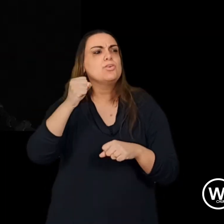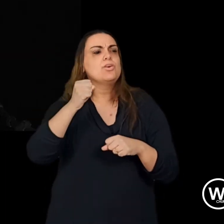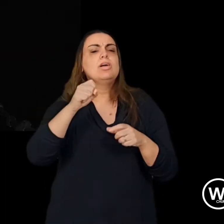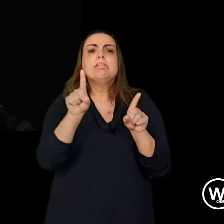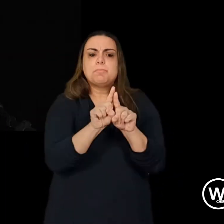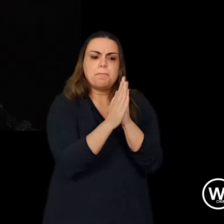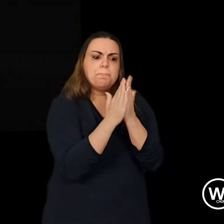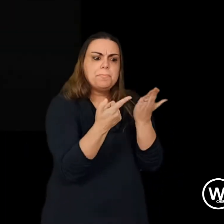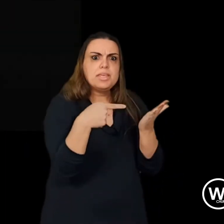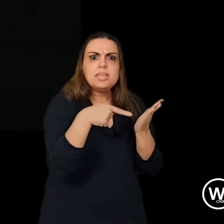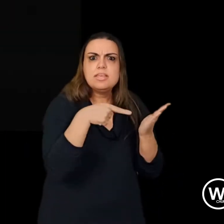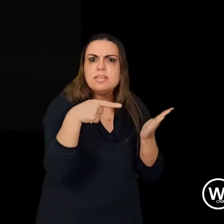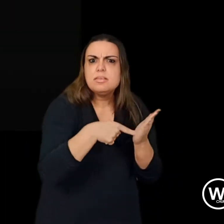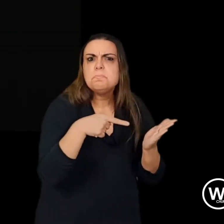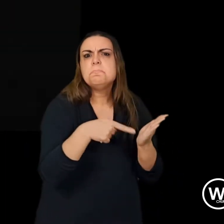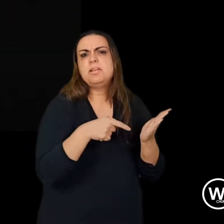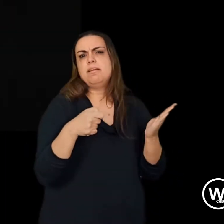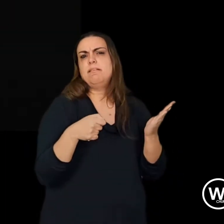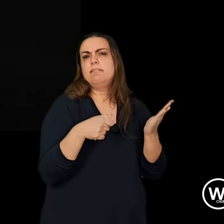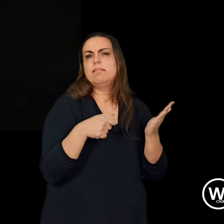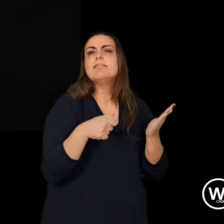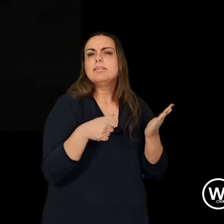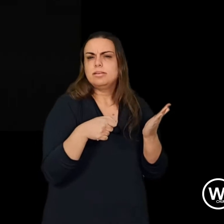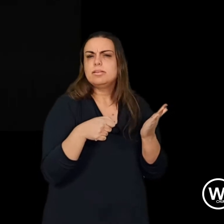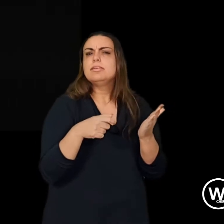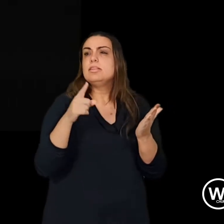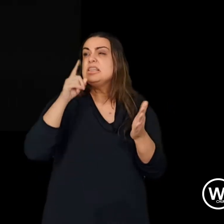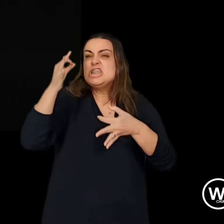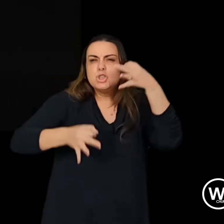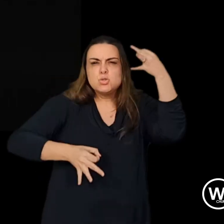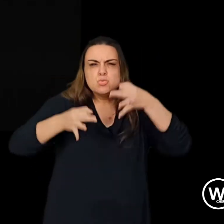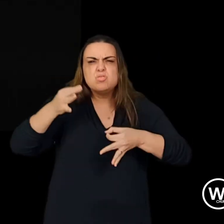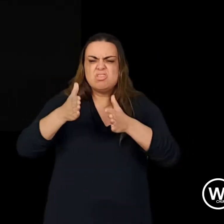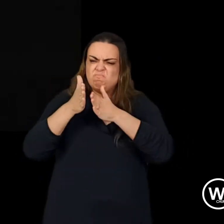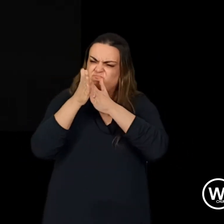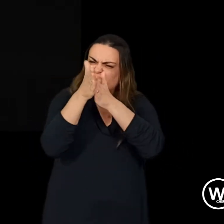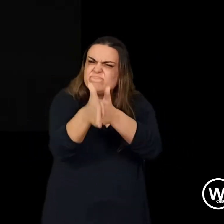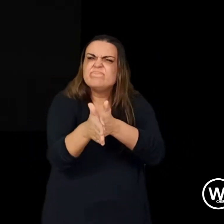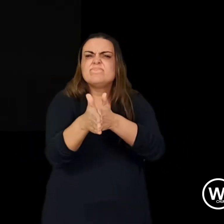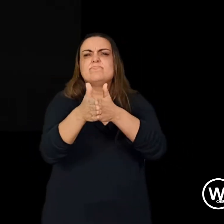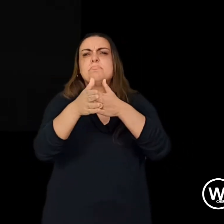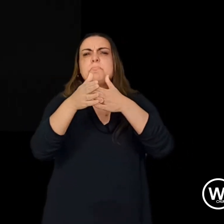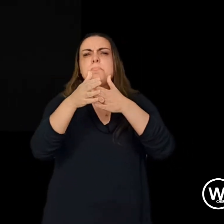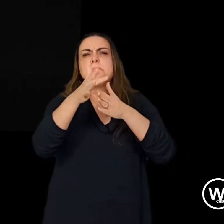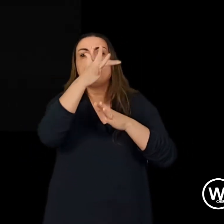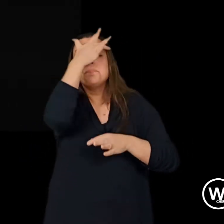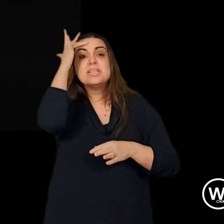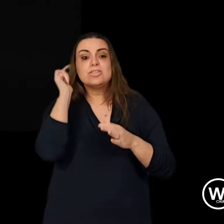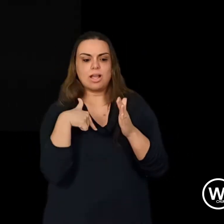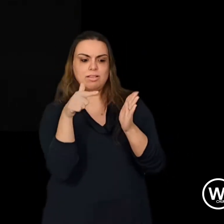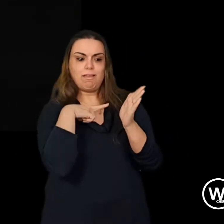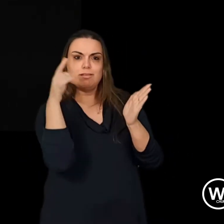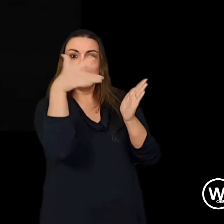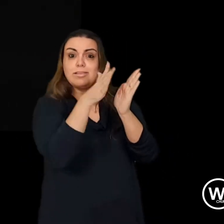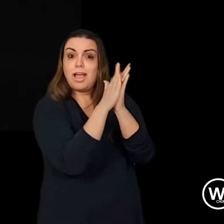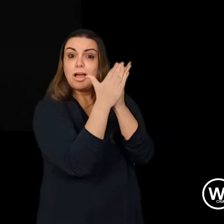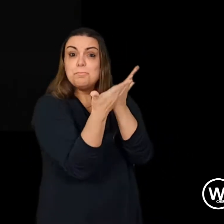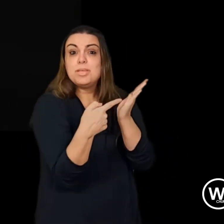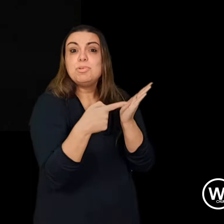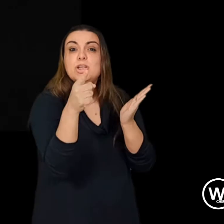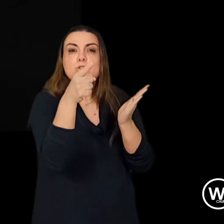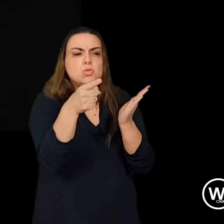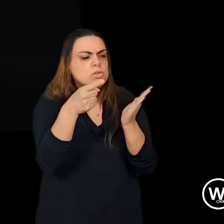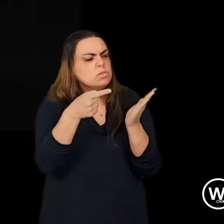as Escrituras, dos justos que foram usados por Deus, dos retos, dos piedosos, que a palavra nos